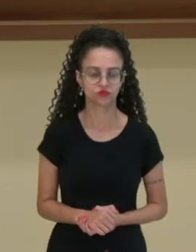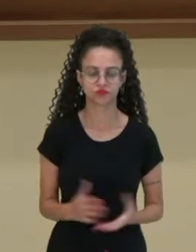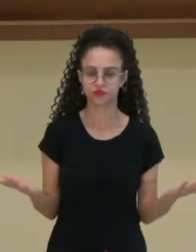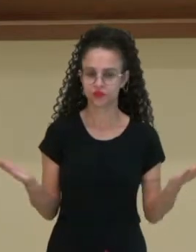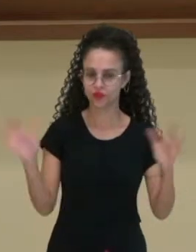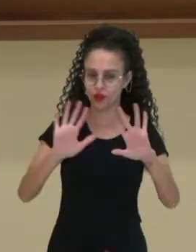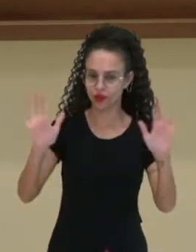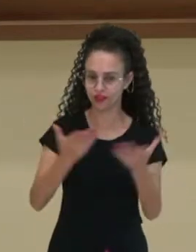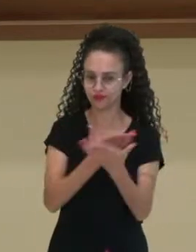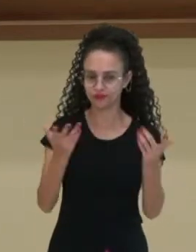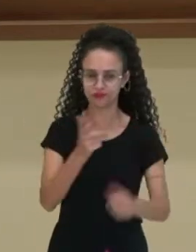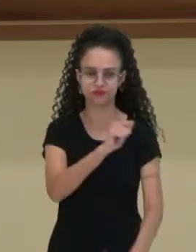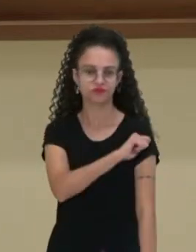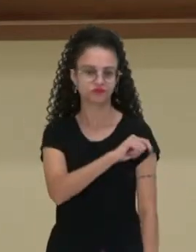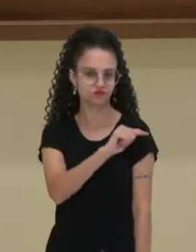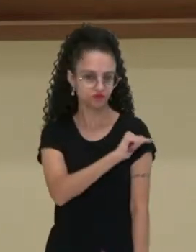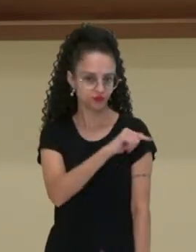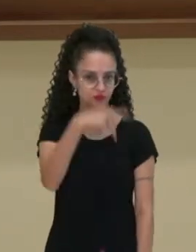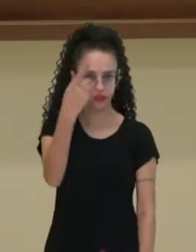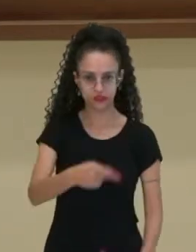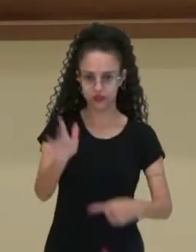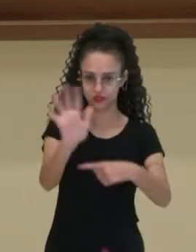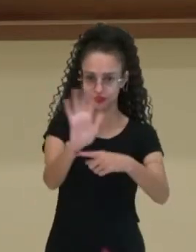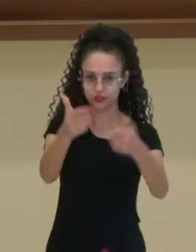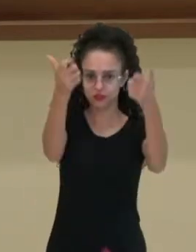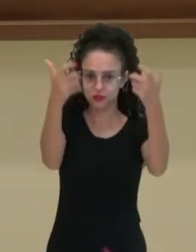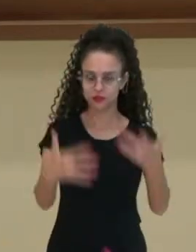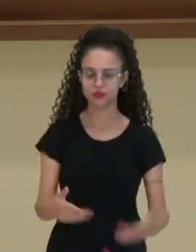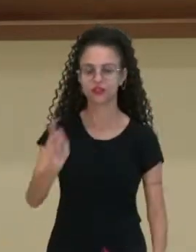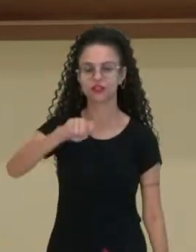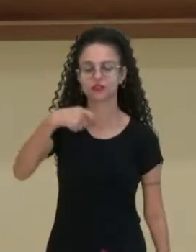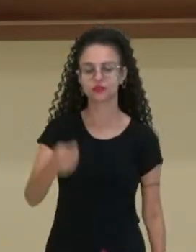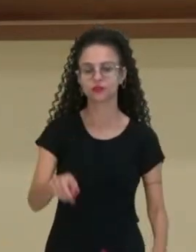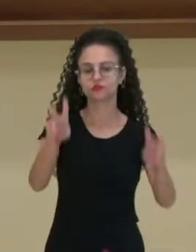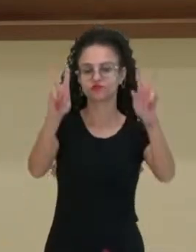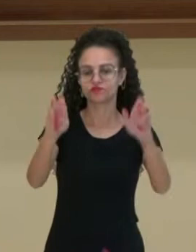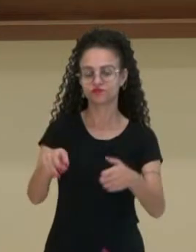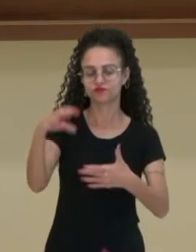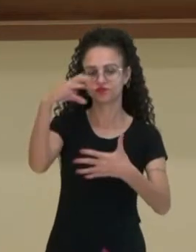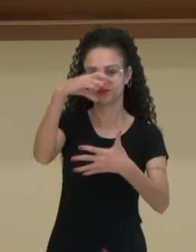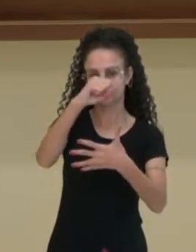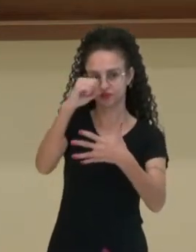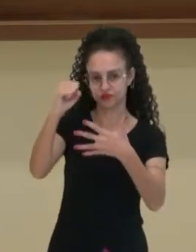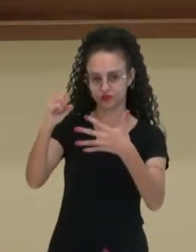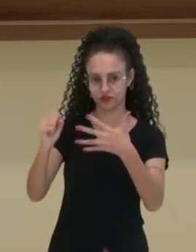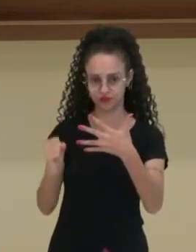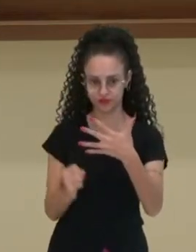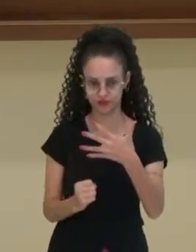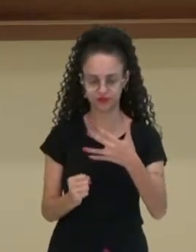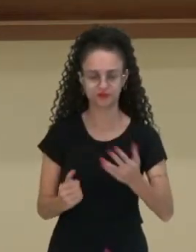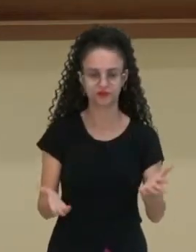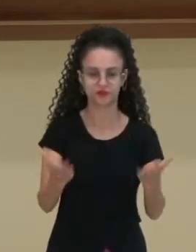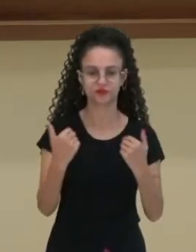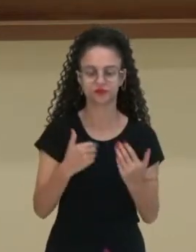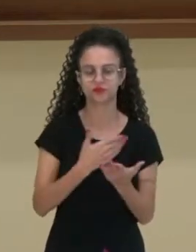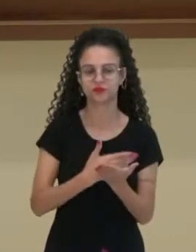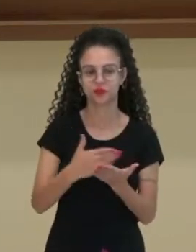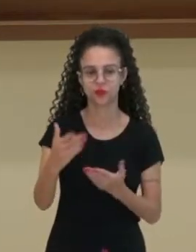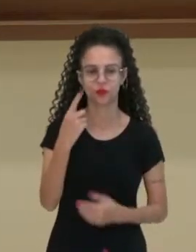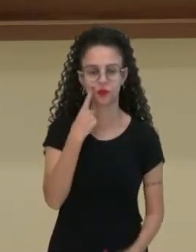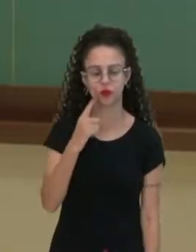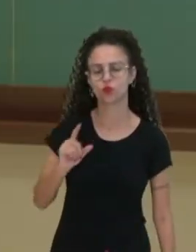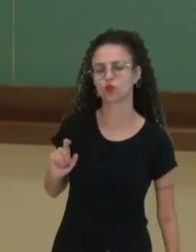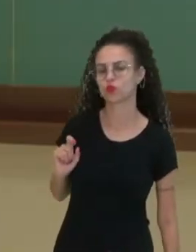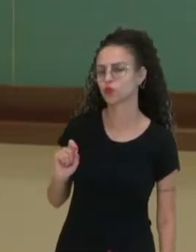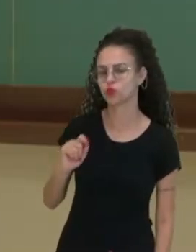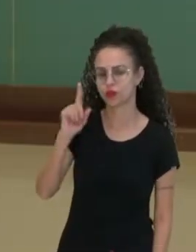Olá, alunos do 7º ano! Neste vídeo nós vamos falar sobre cadeia alimentar. Bora lá comigo conferir. O que é a